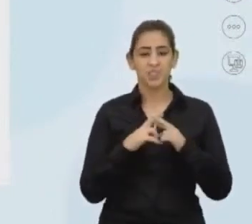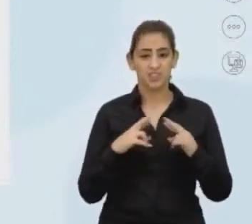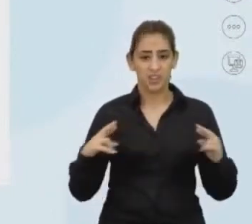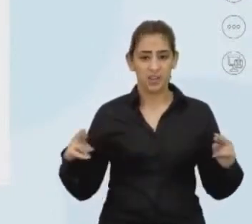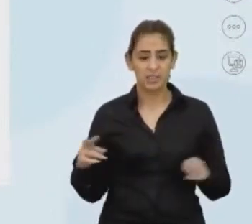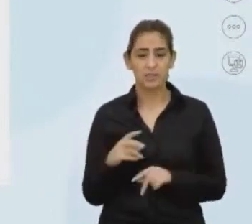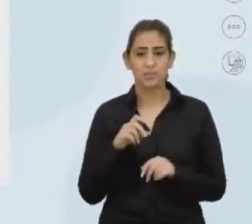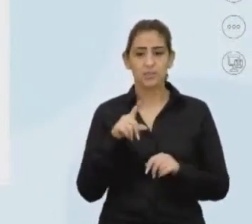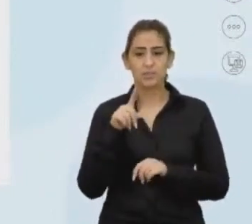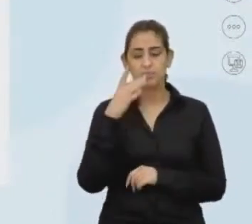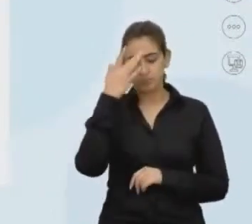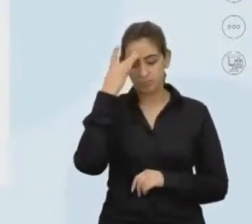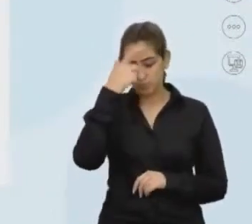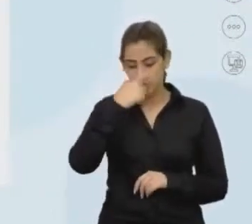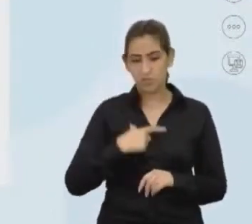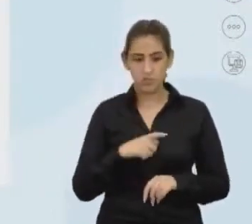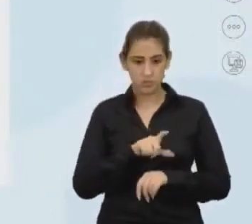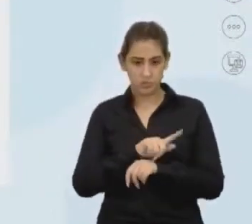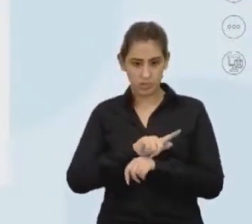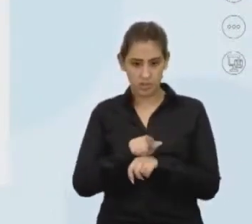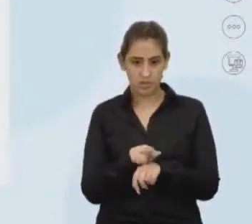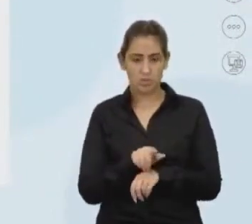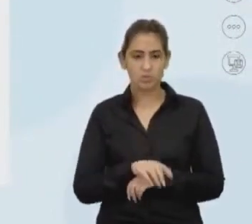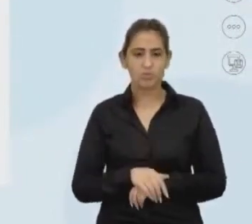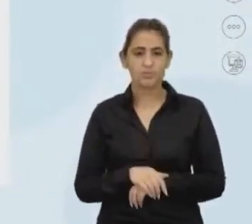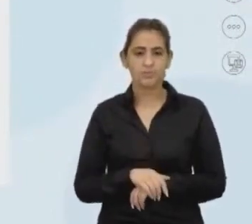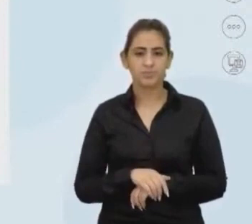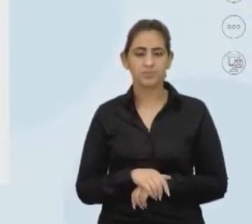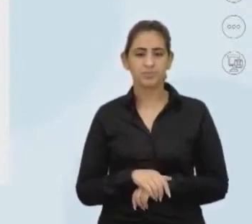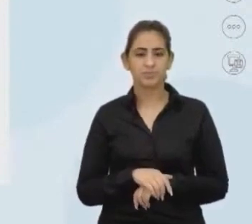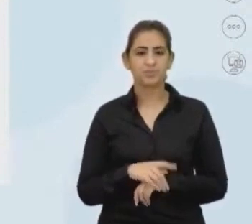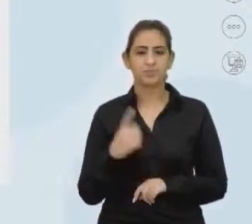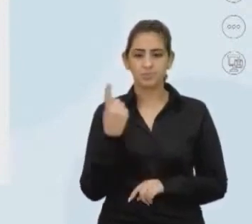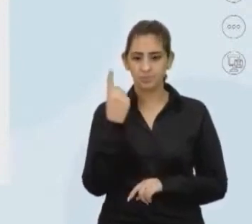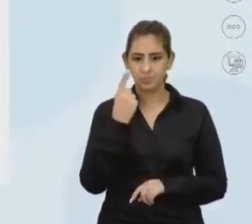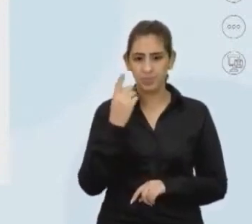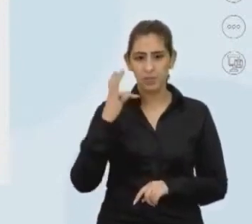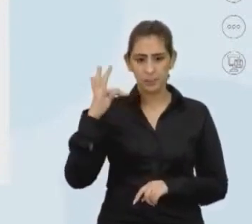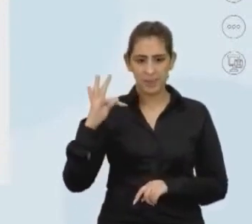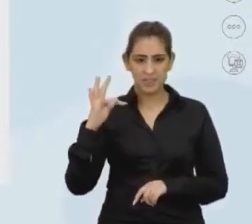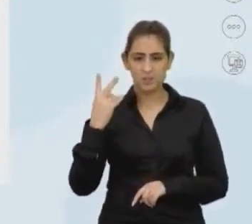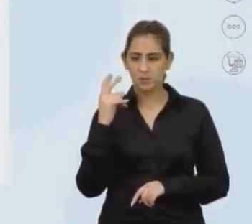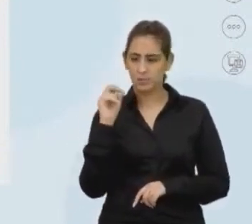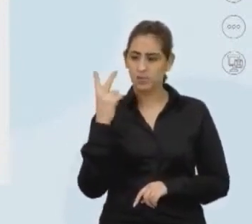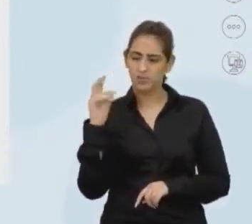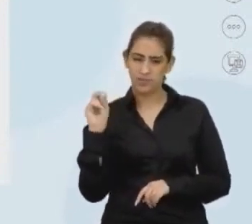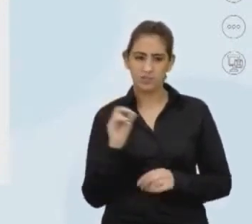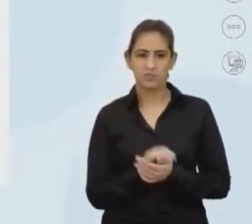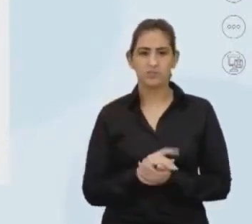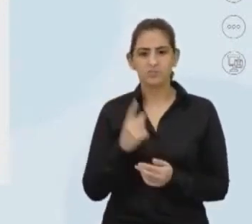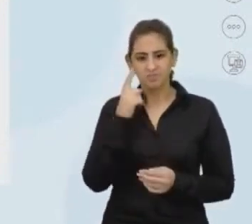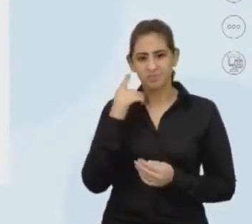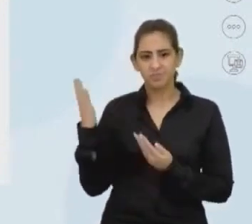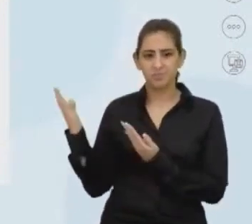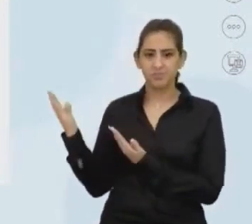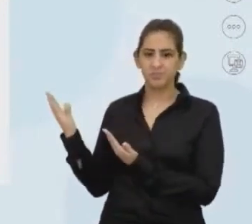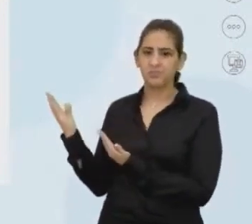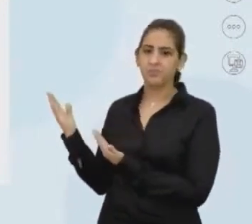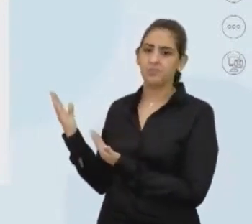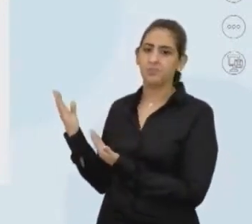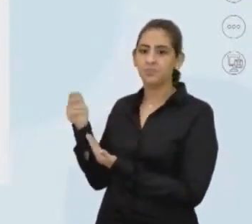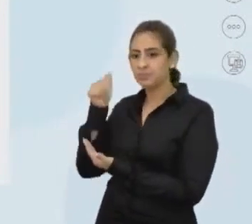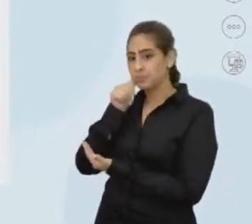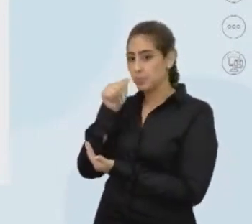por sexo segundo as grandes regiões aí primeiro trimestre de 2020 aí nós temos aqui uma inversão né as mulheres